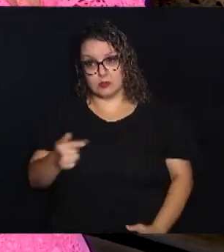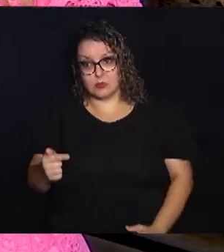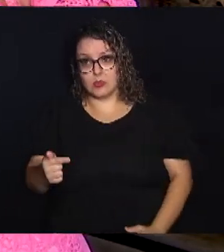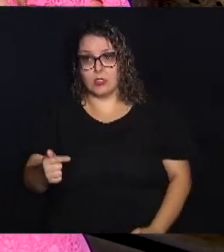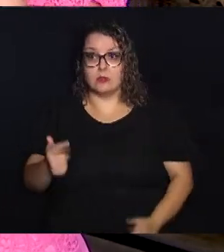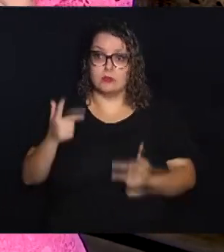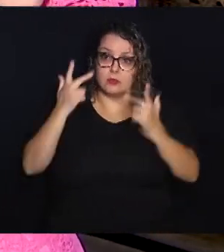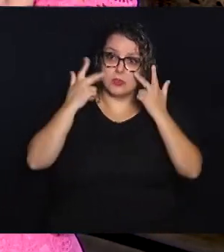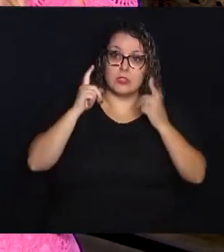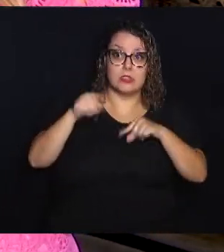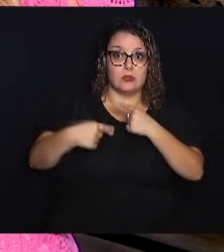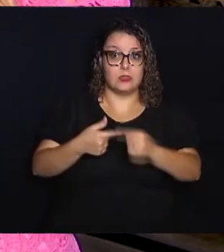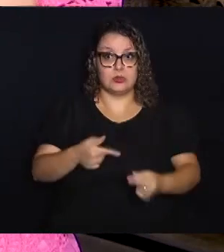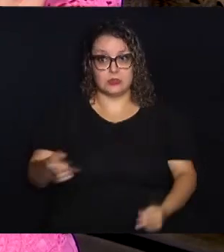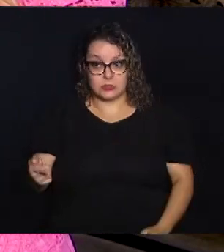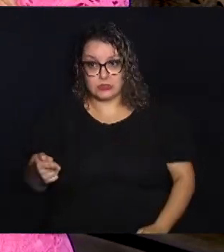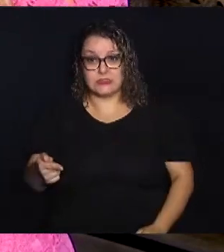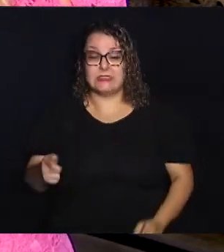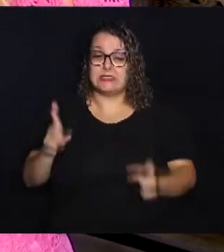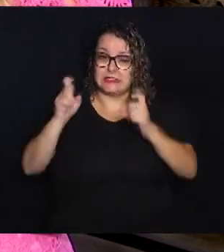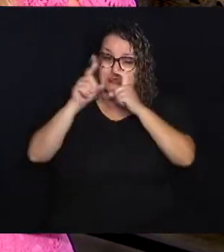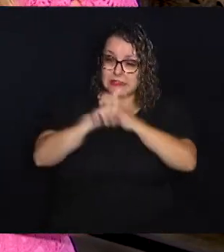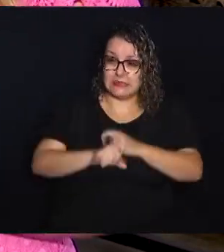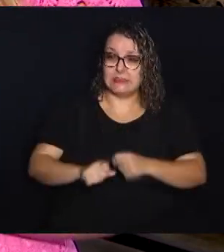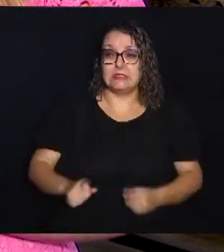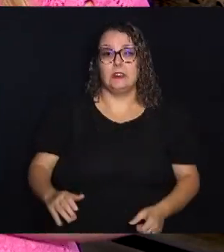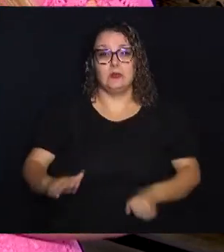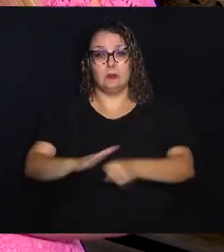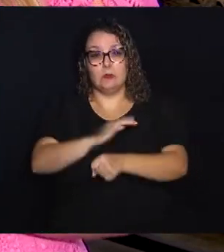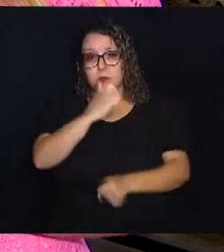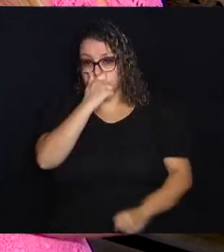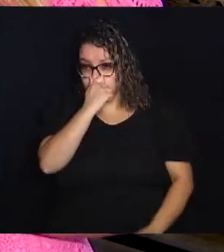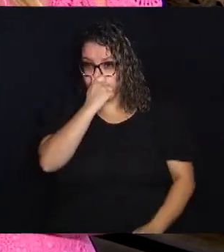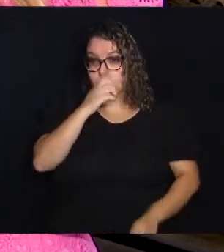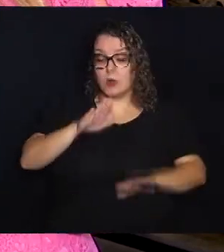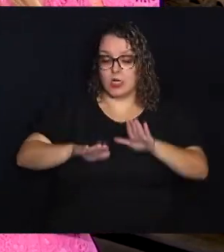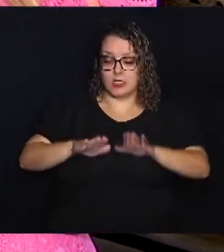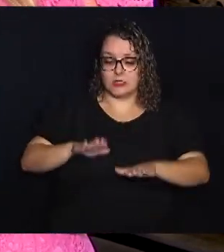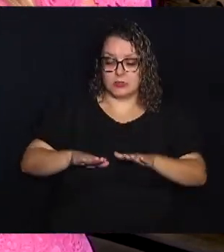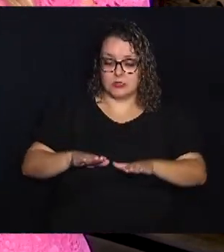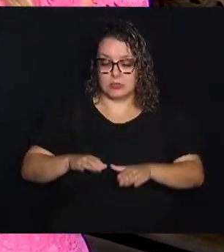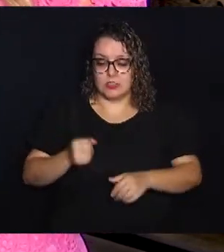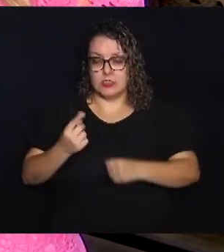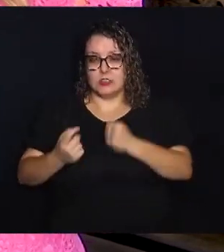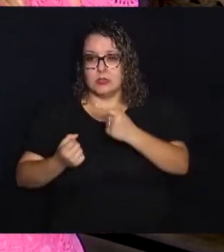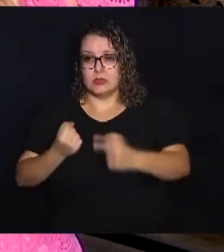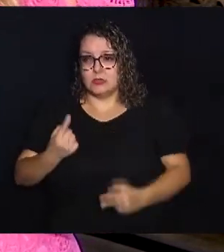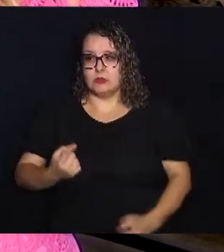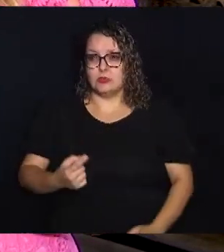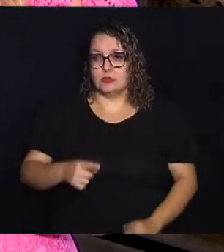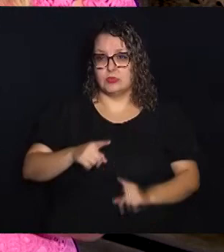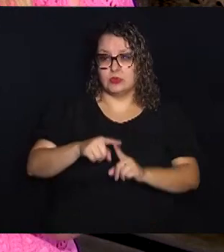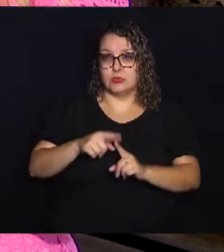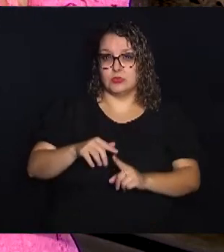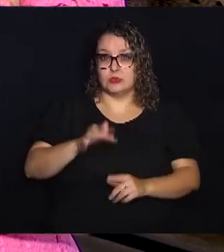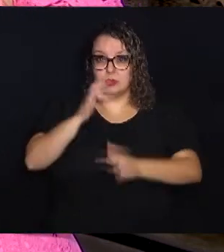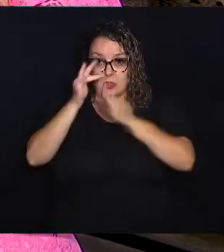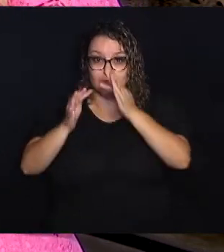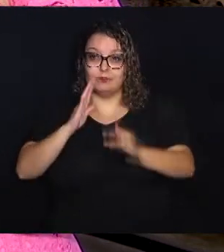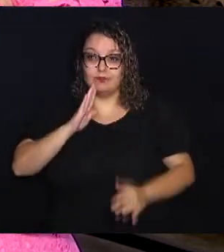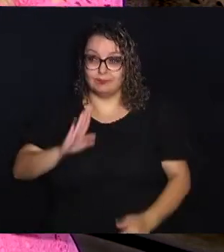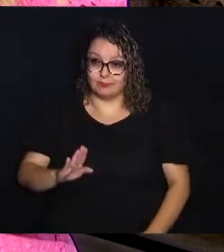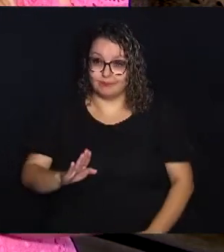uma semana tá tranquila, outra semana já tá bem complicada, tá bem cheia. E às vezes alguns tipos de flores que a gente